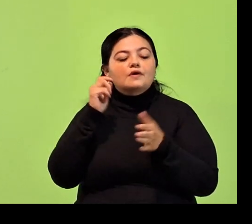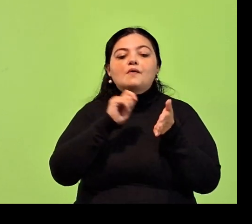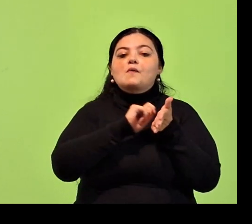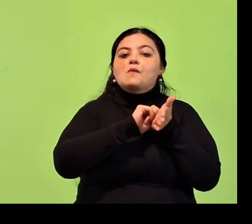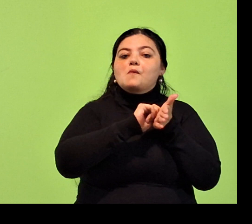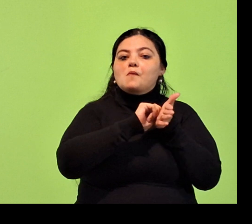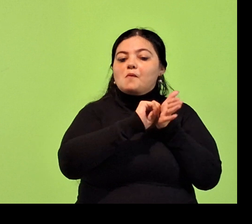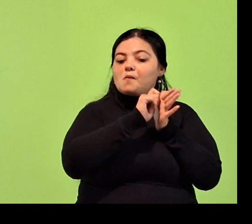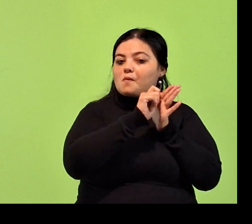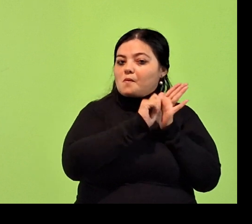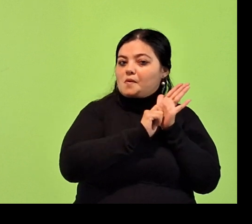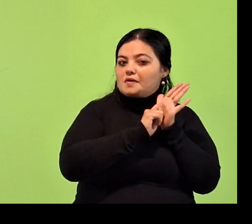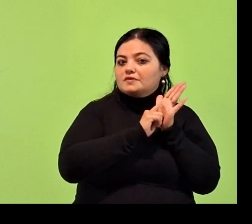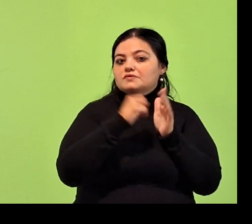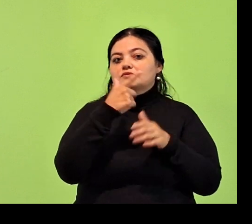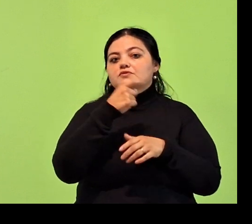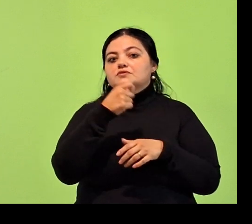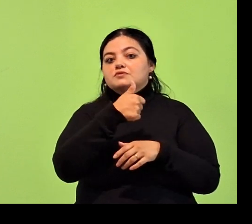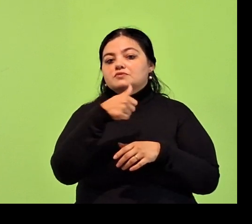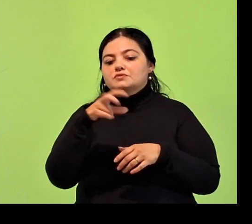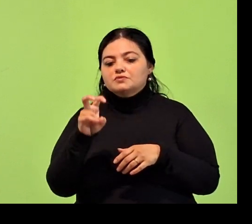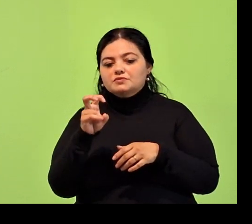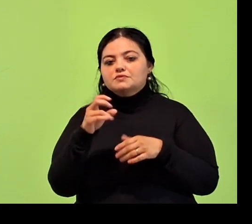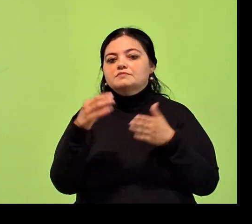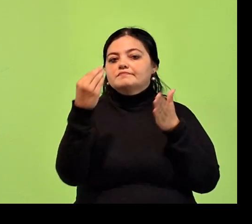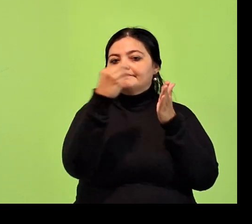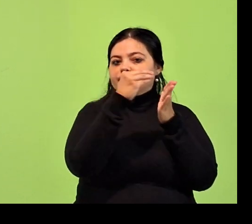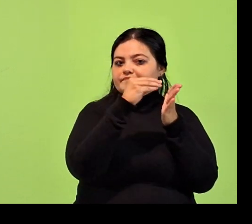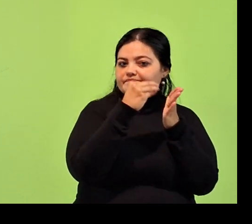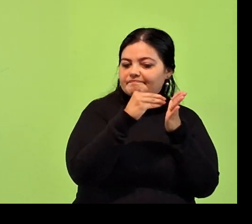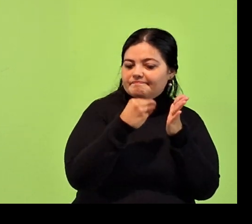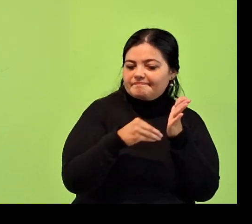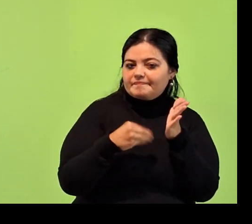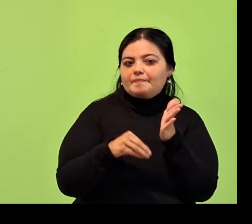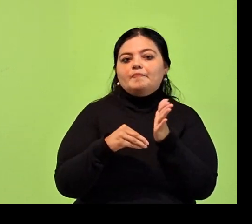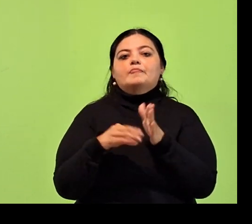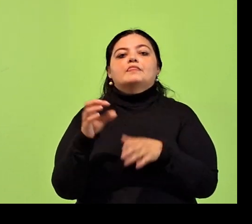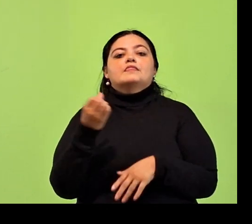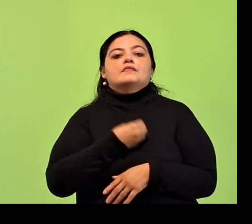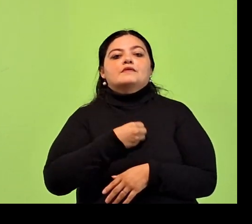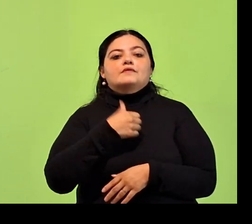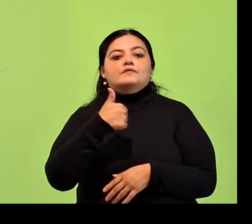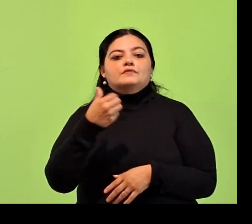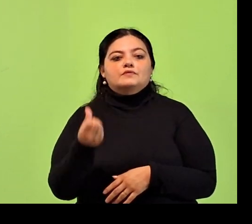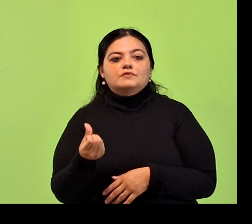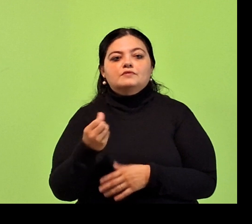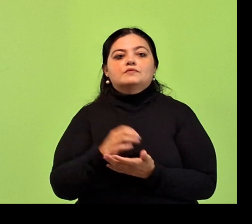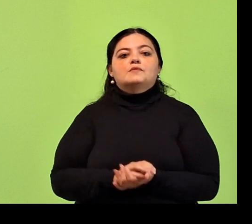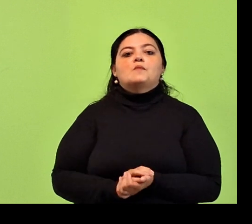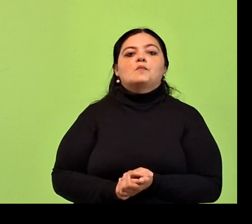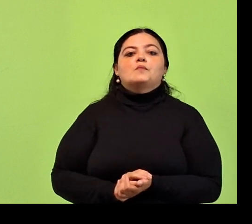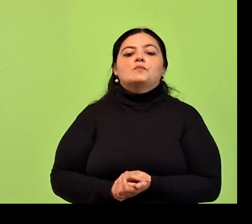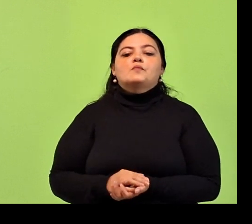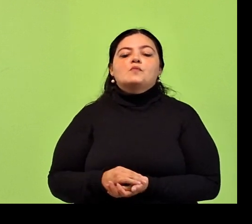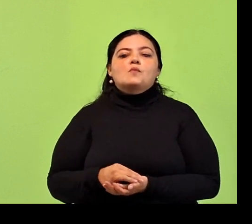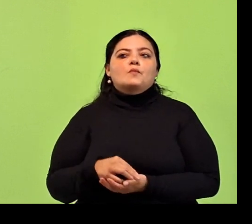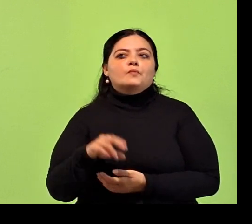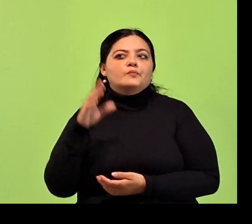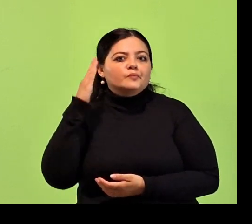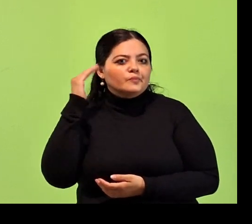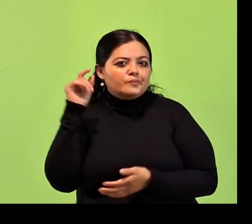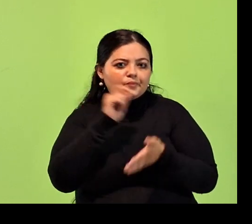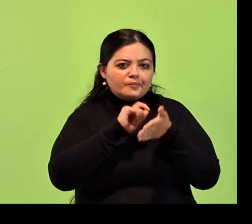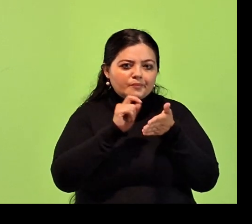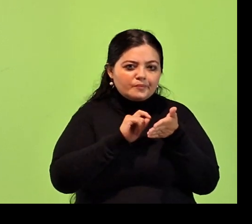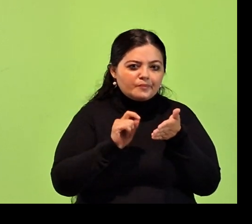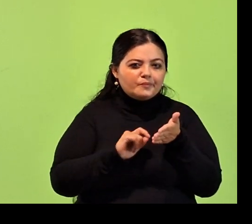publicado em 2015 na Especiaria, Cadernos de Ciências Humanas, número 16. A autora é a Thais Aline e